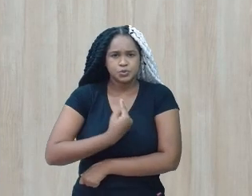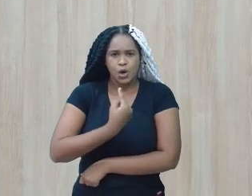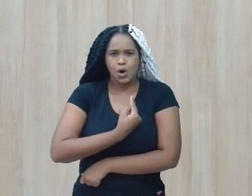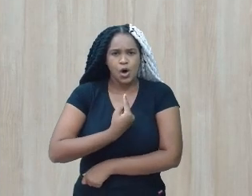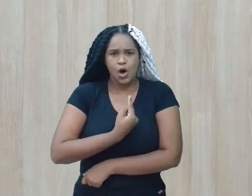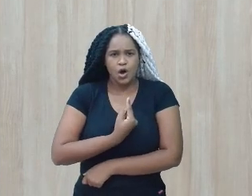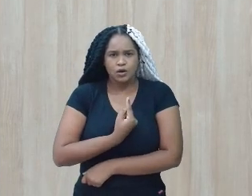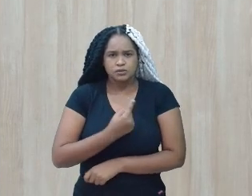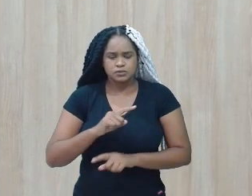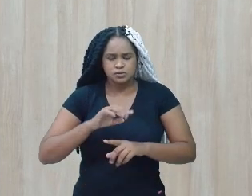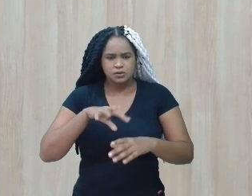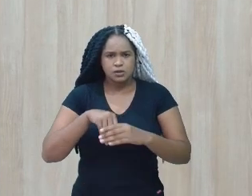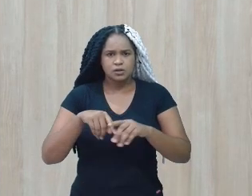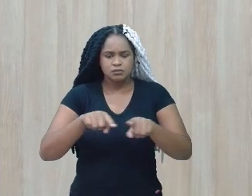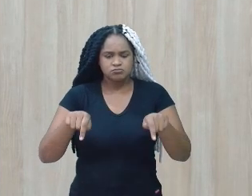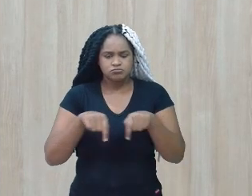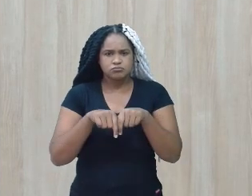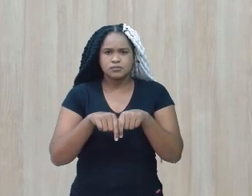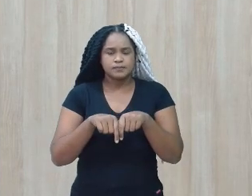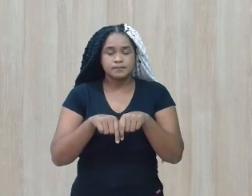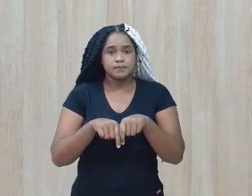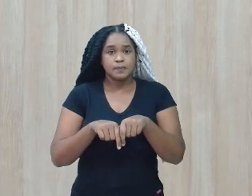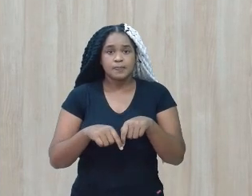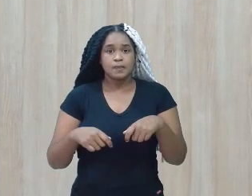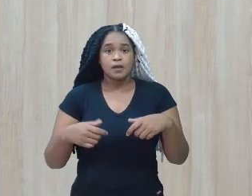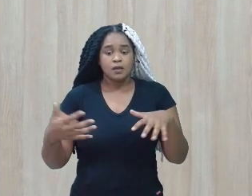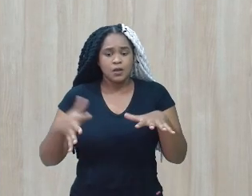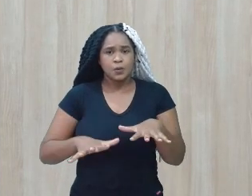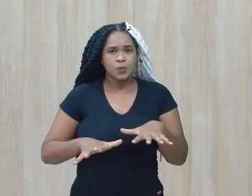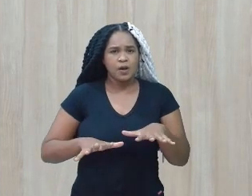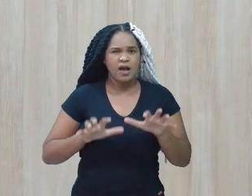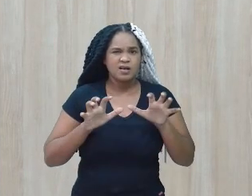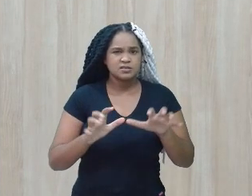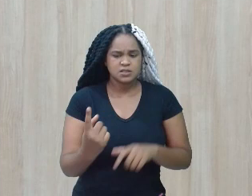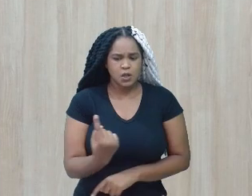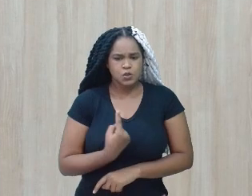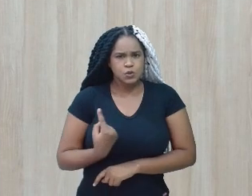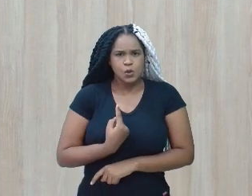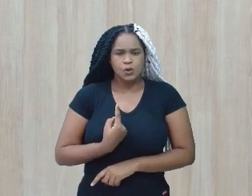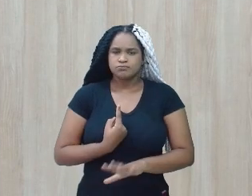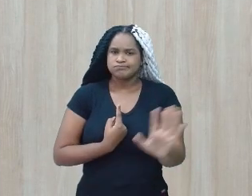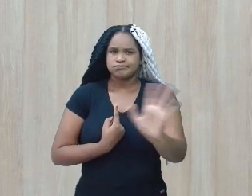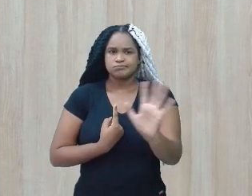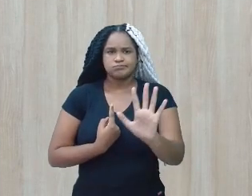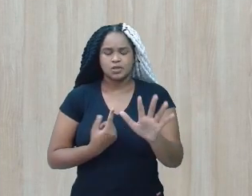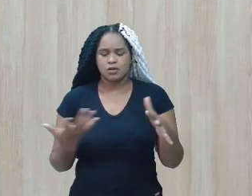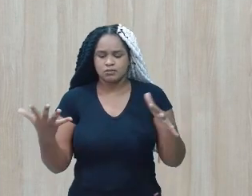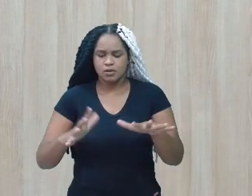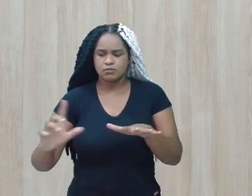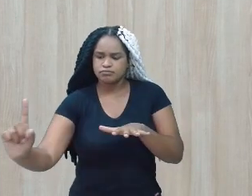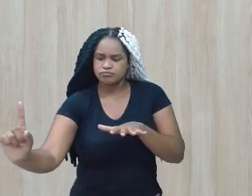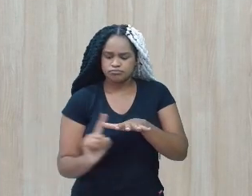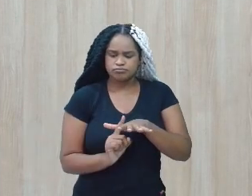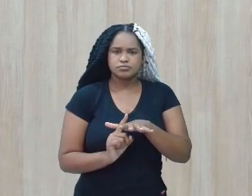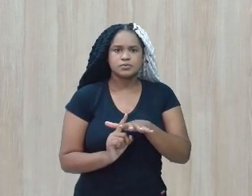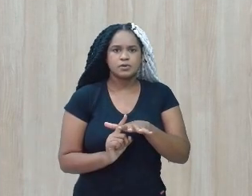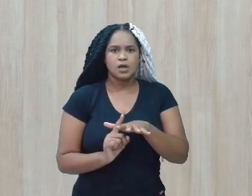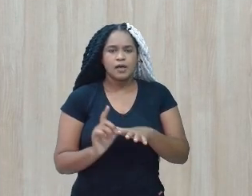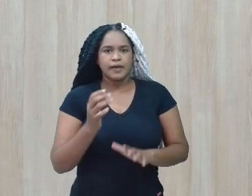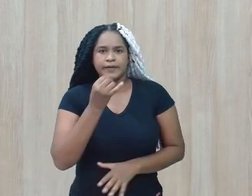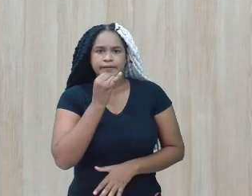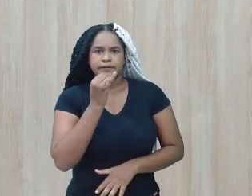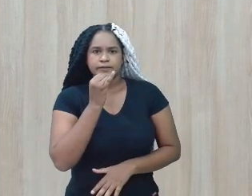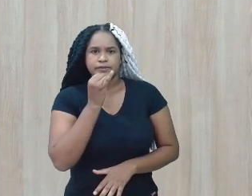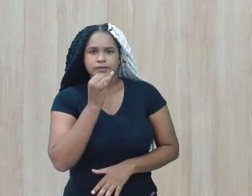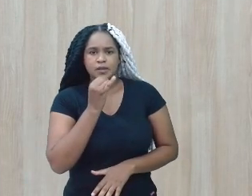preso numa sala de aula. Incluir não é isso. Ter esse olhar inclusivo não é dessa forma. Pegou o